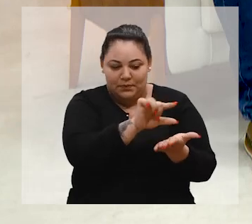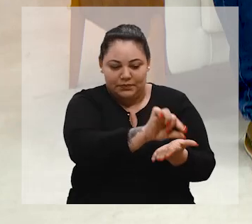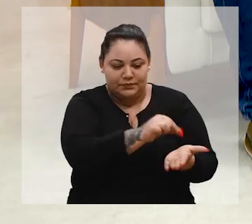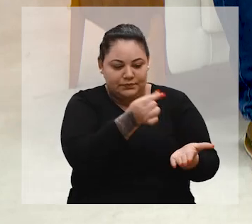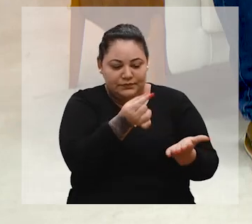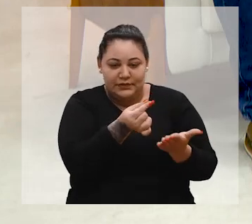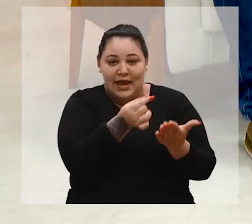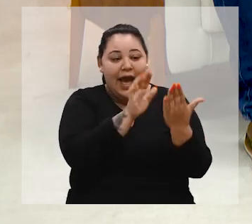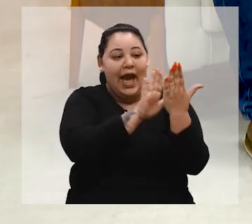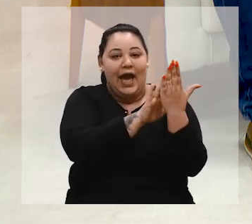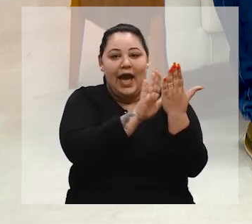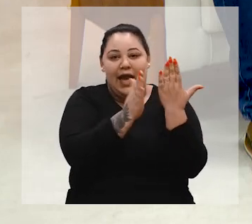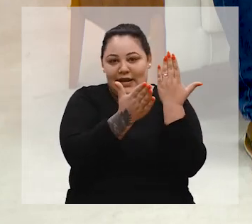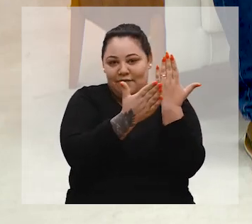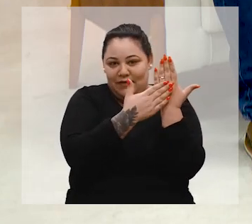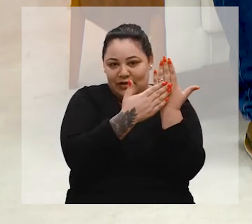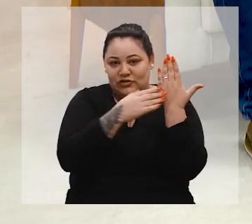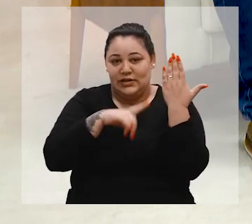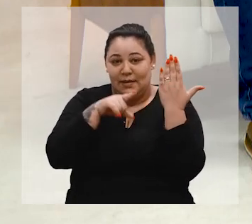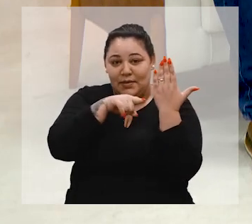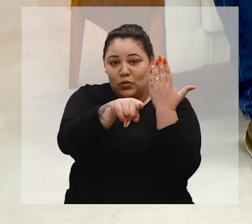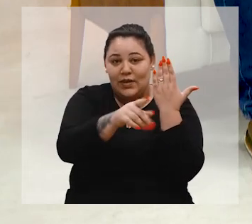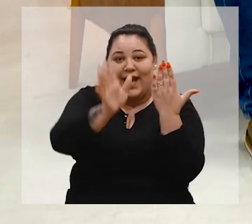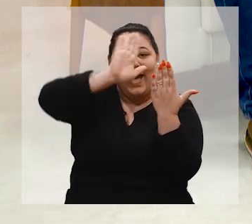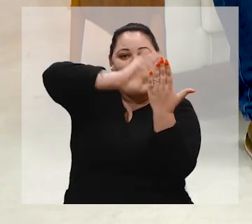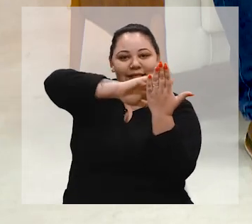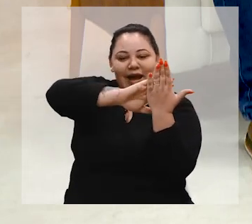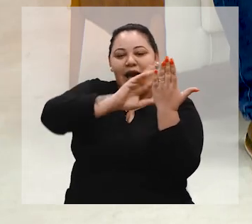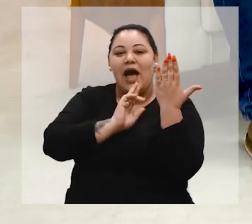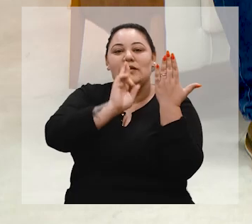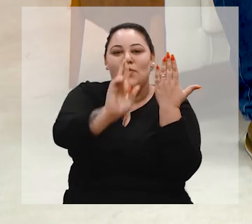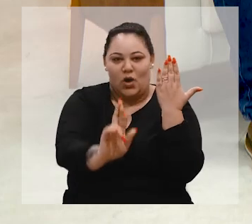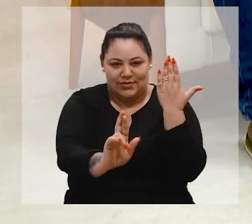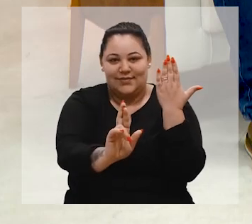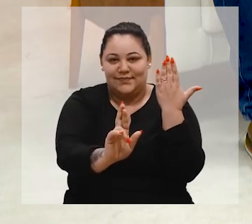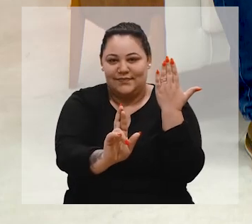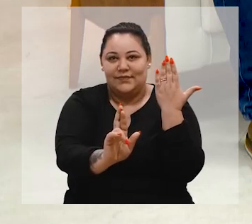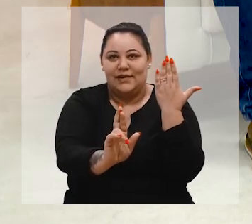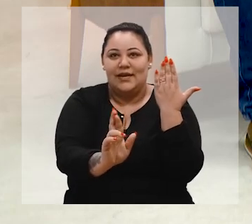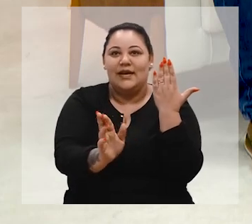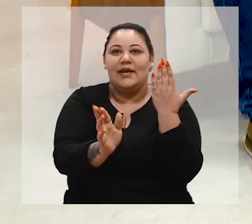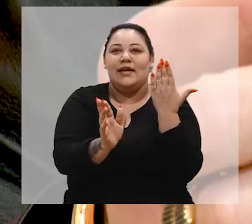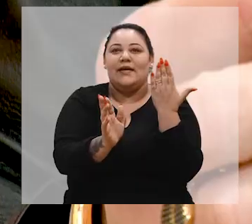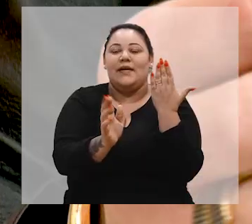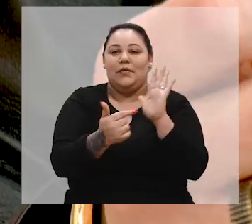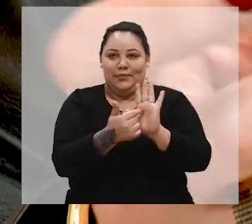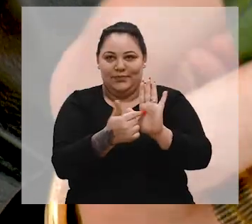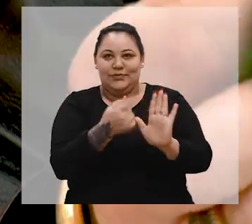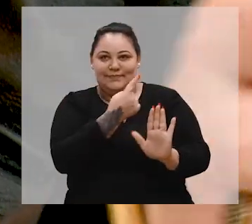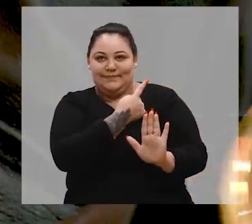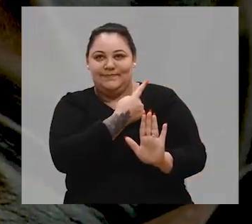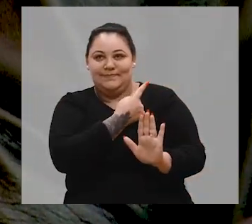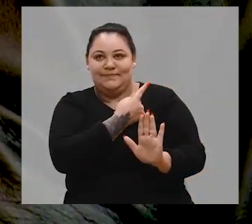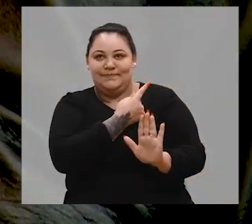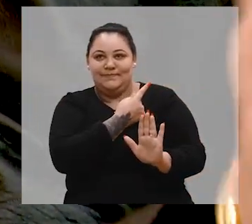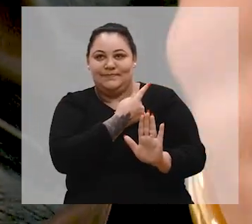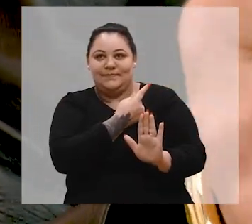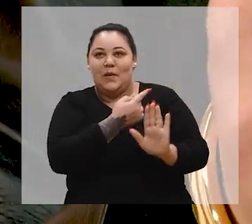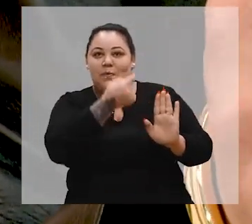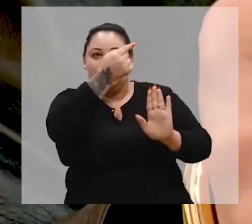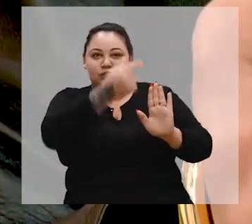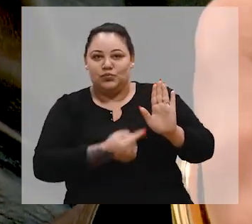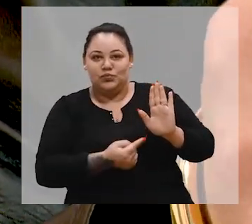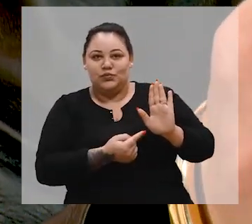pergunta e atrás tem a resposta. E a resposta a gente chama também